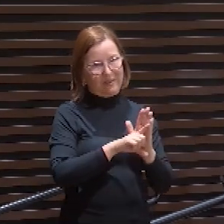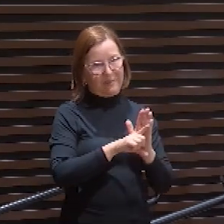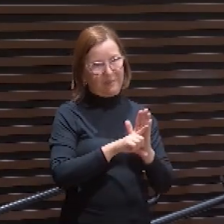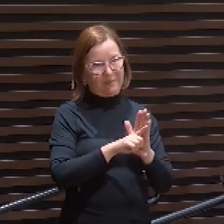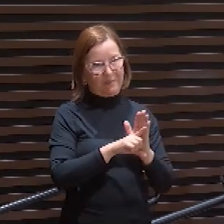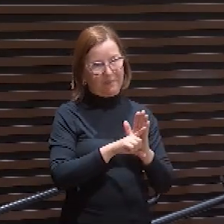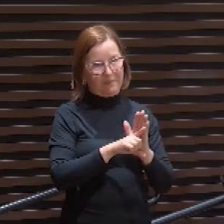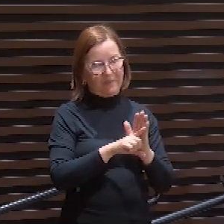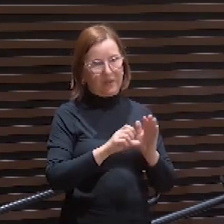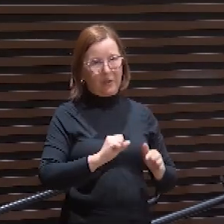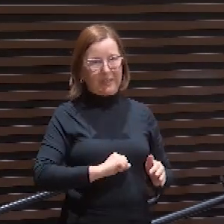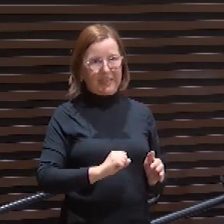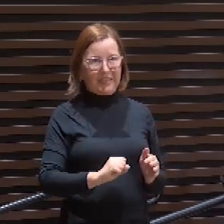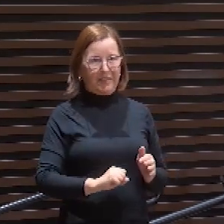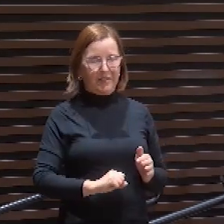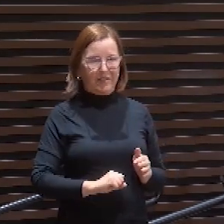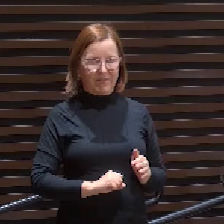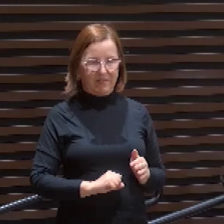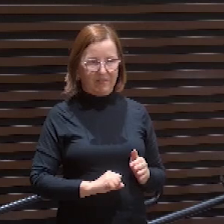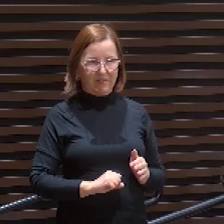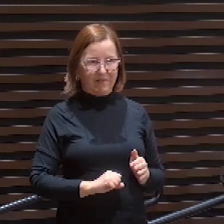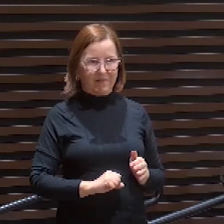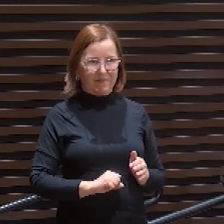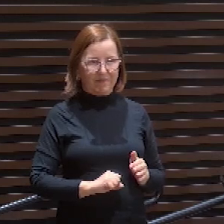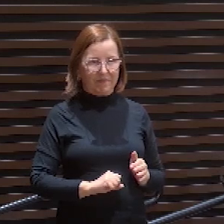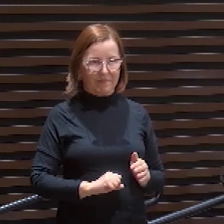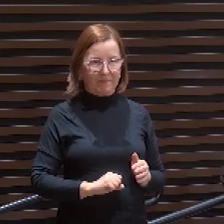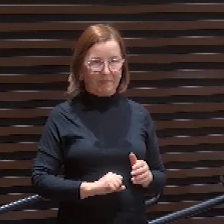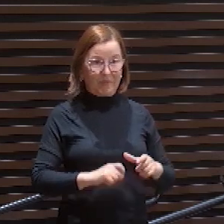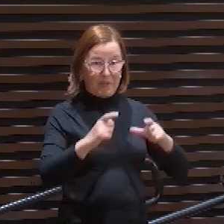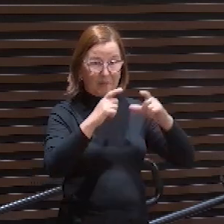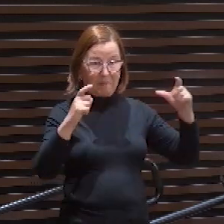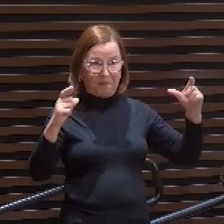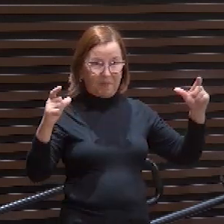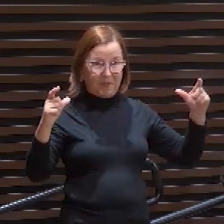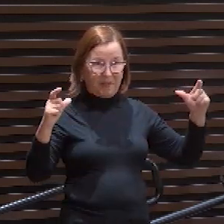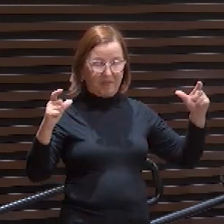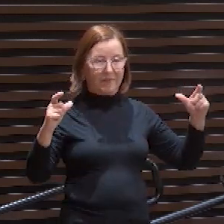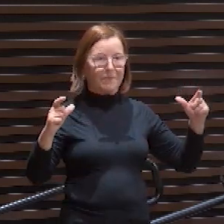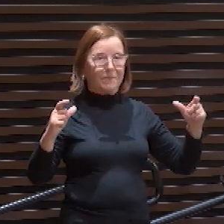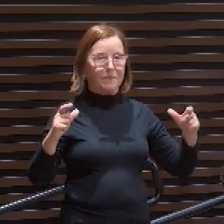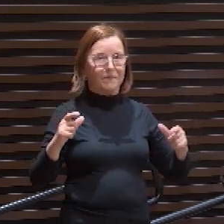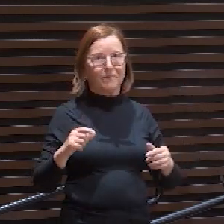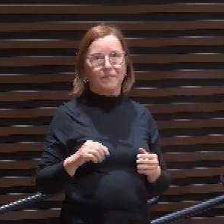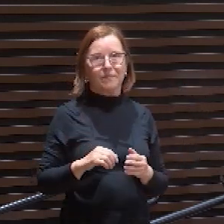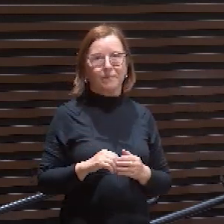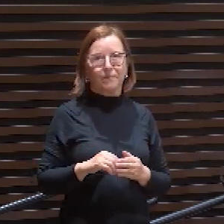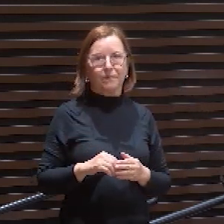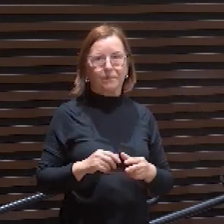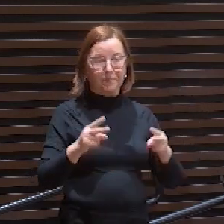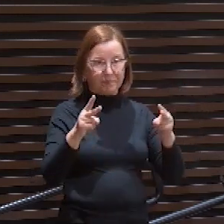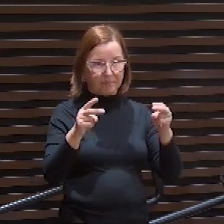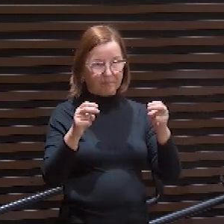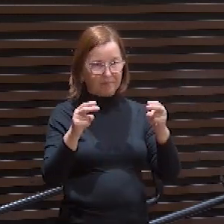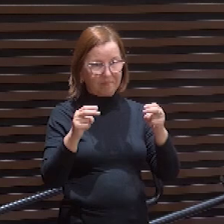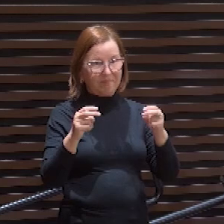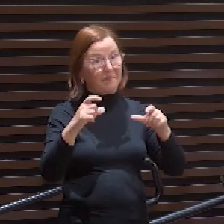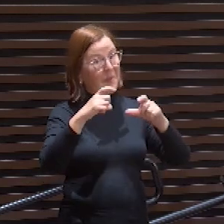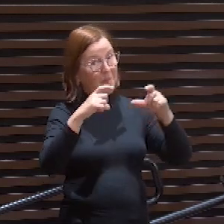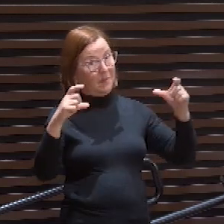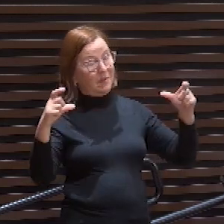O seu sacerdócio é maior e mais abrangente. Considerai que é